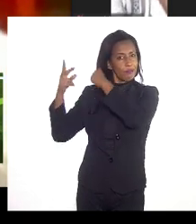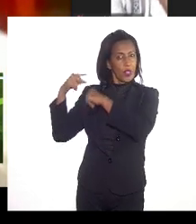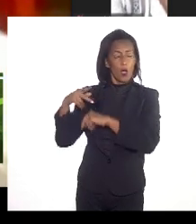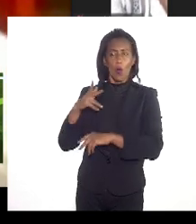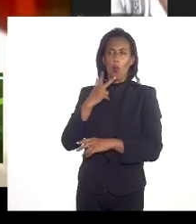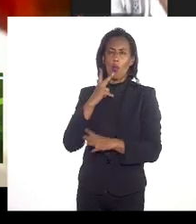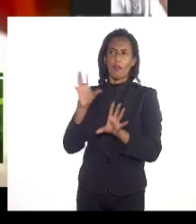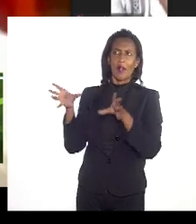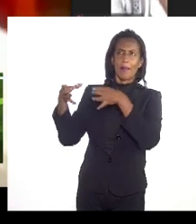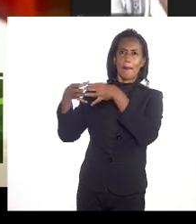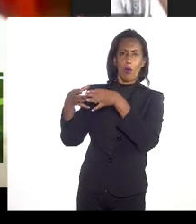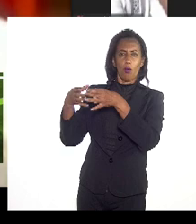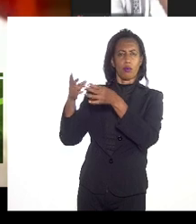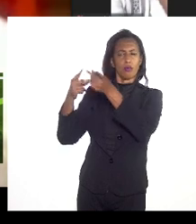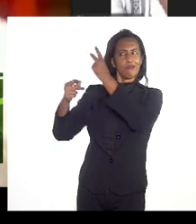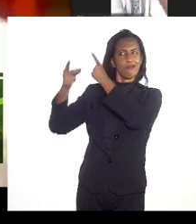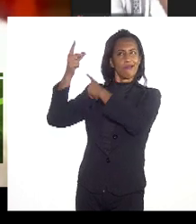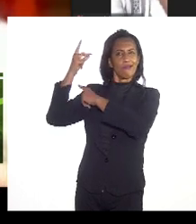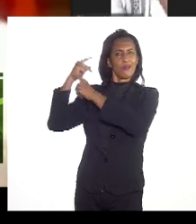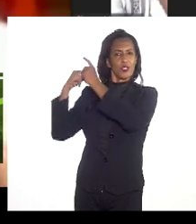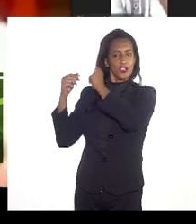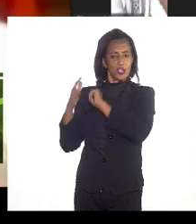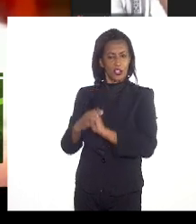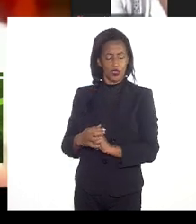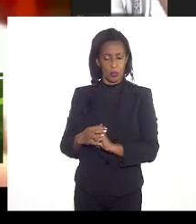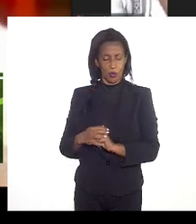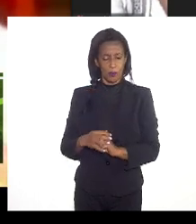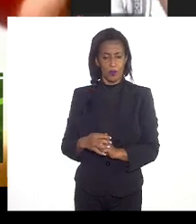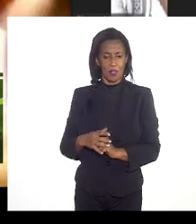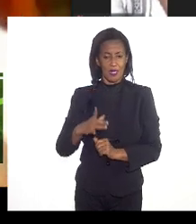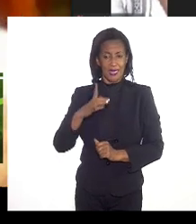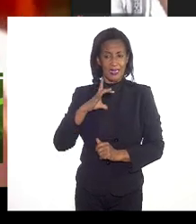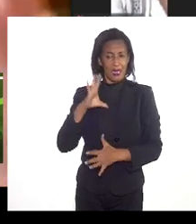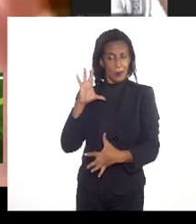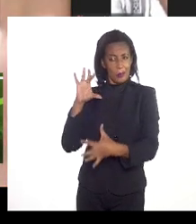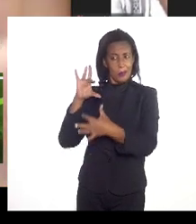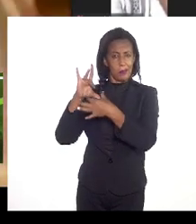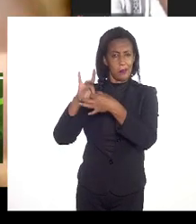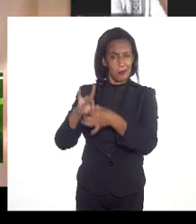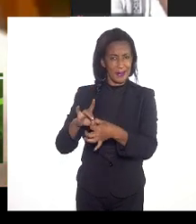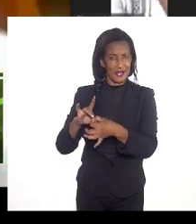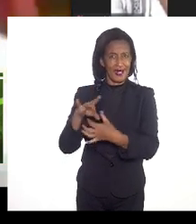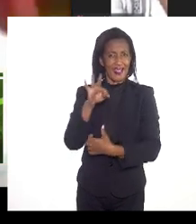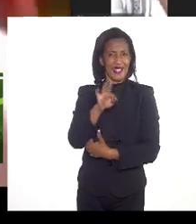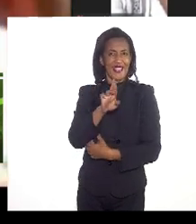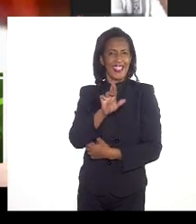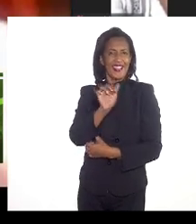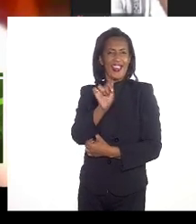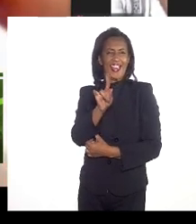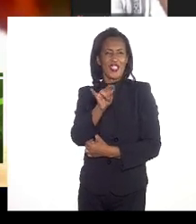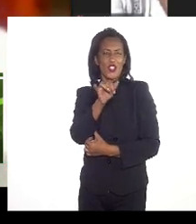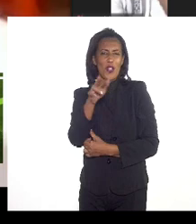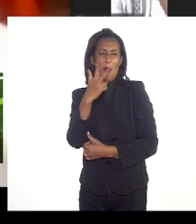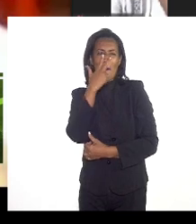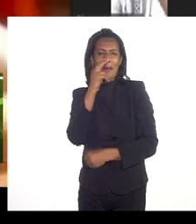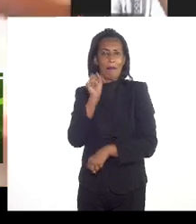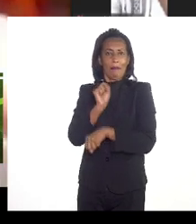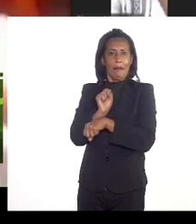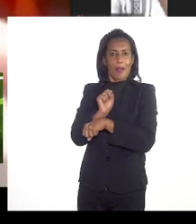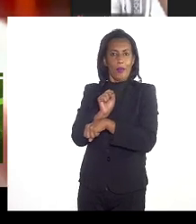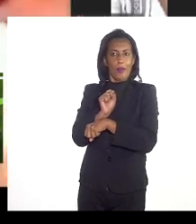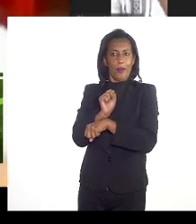povos e comunidades tradicionais, há um certo apego a essa ideia do tradicional como se fosse algo parado no tempo,